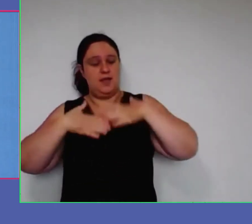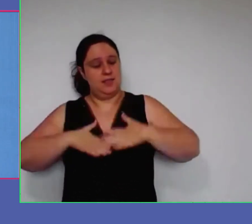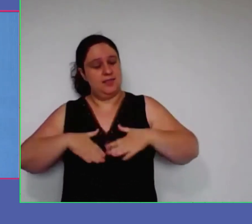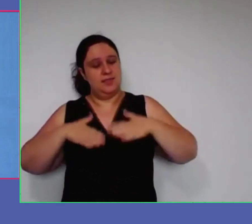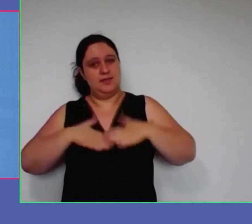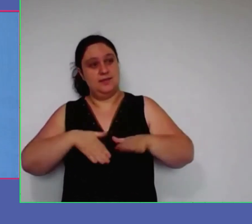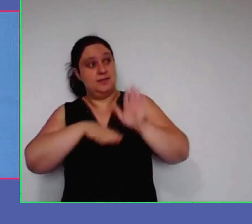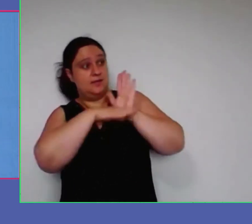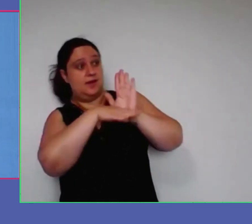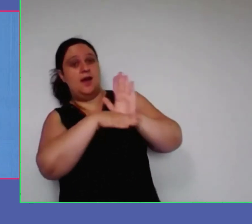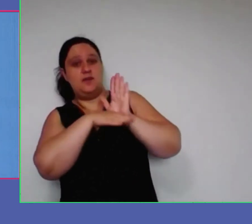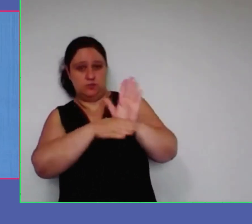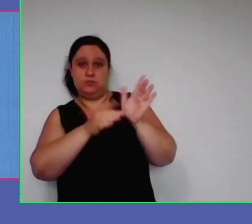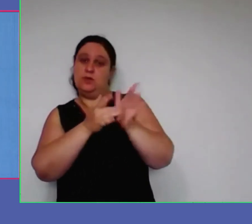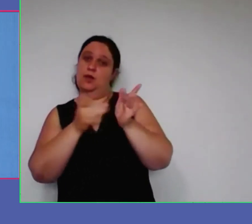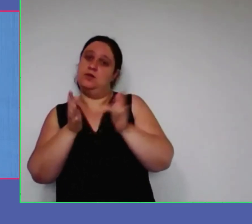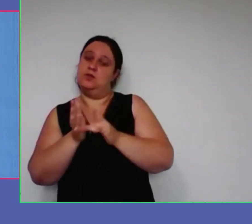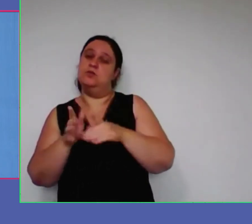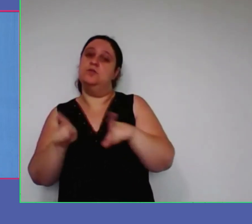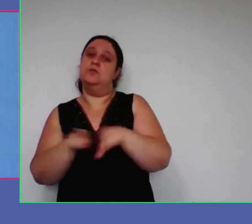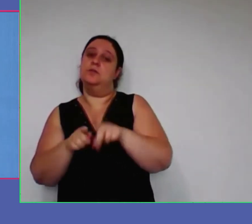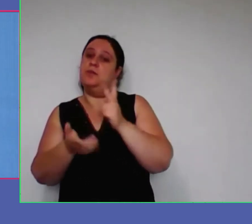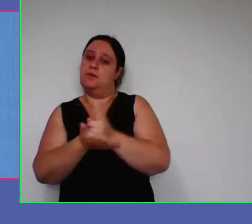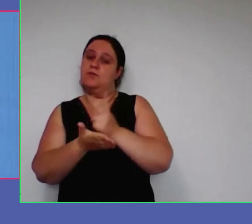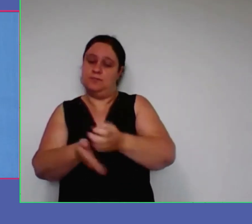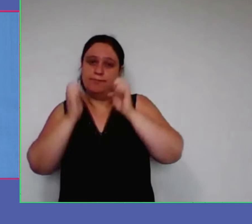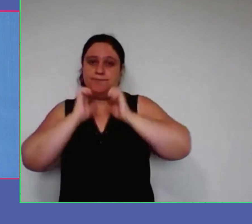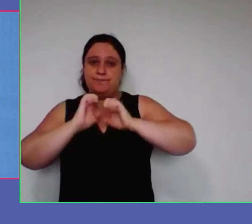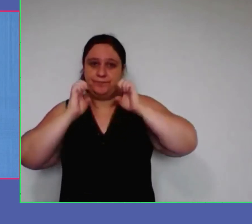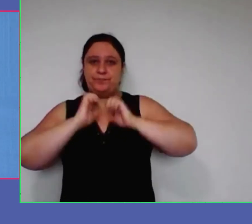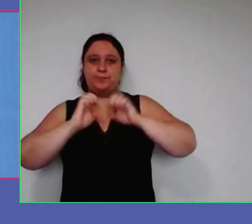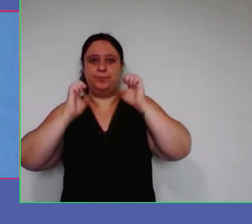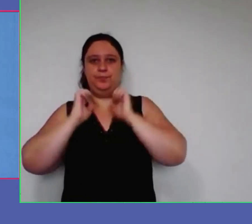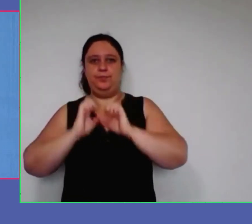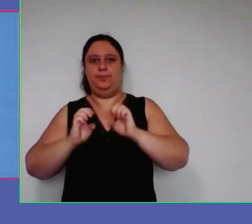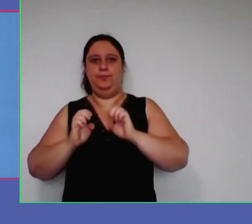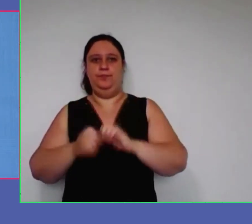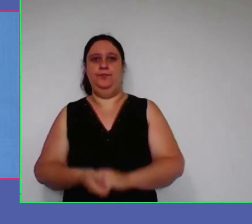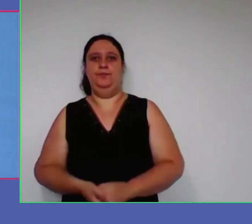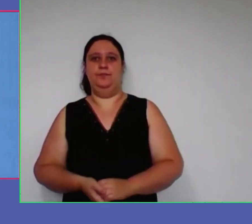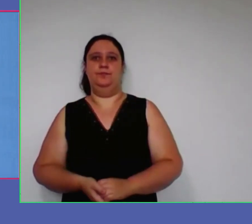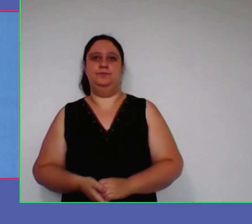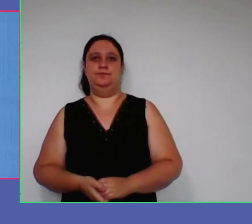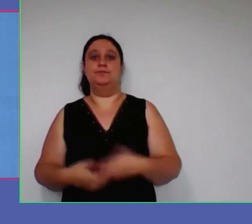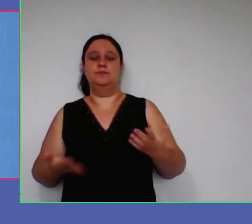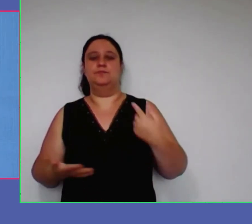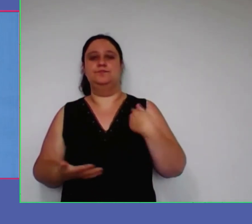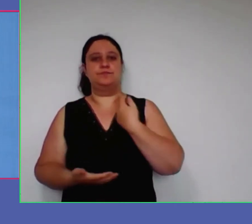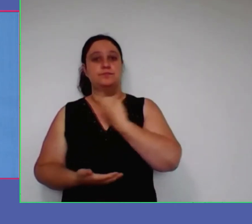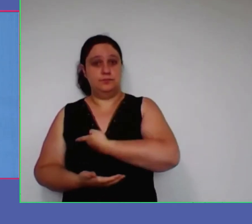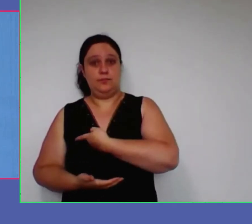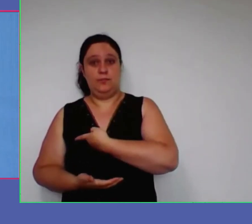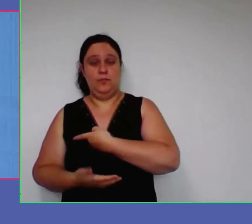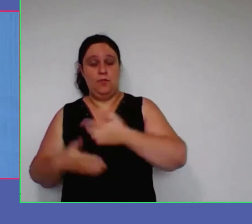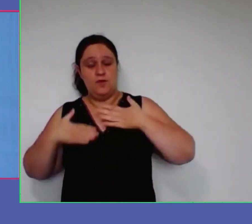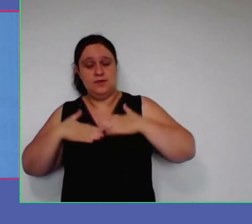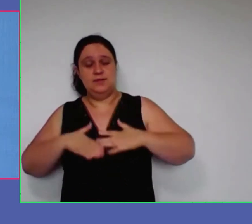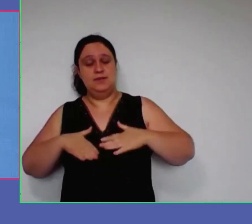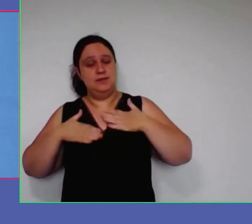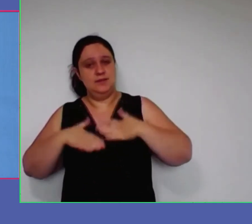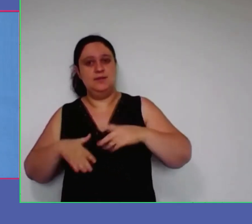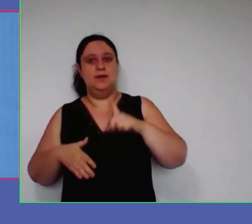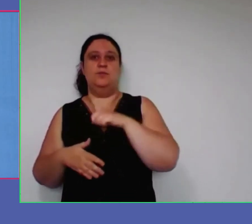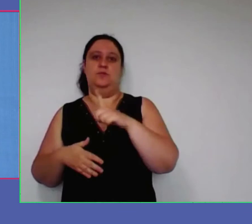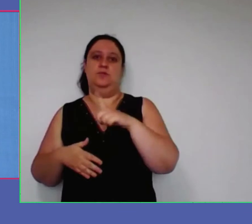esse trabalho da pregação do Evangelho do Reino. Então nós encontramos descanso, nós trabalhamos no